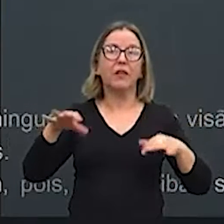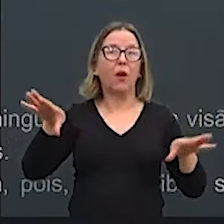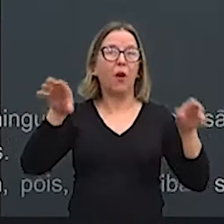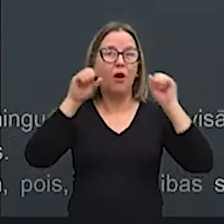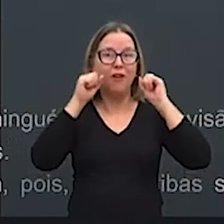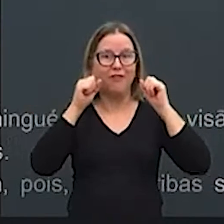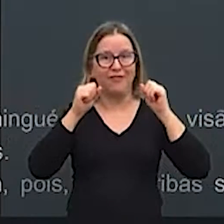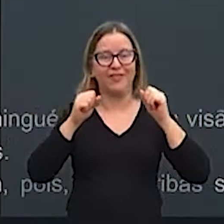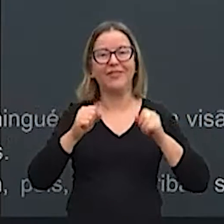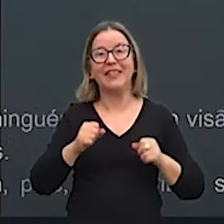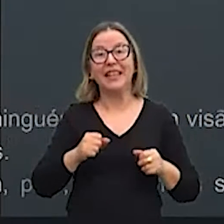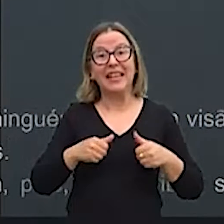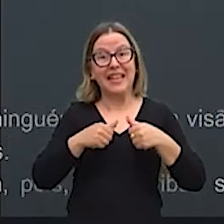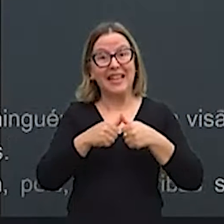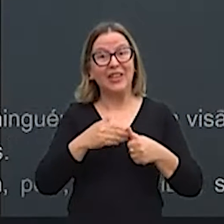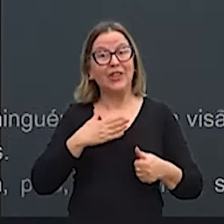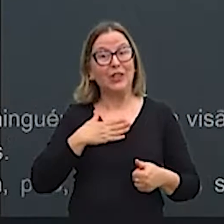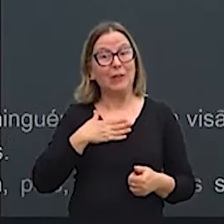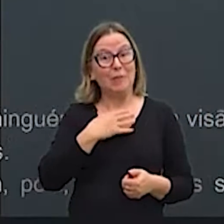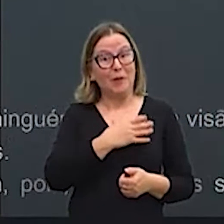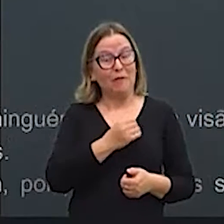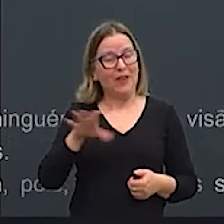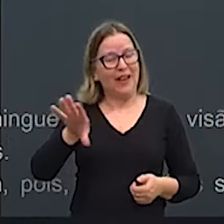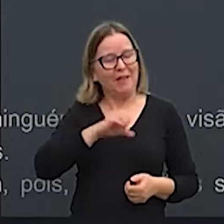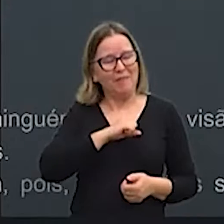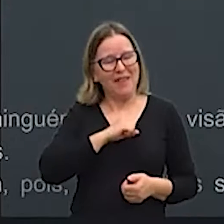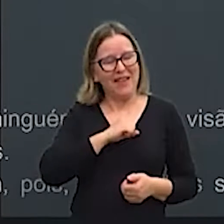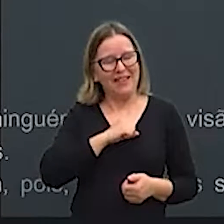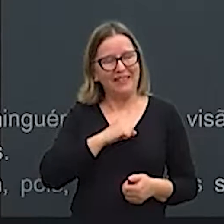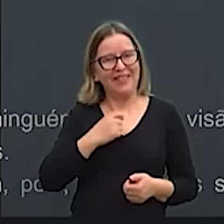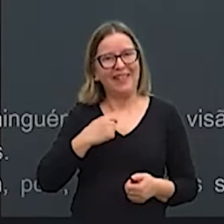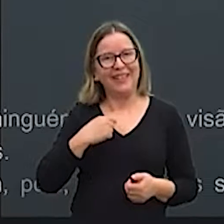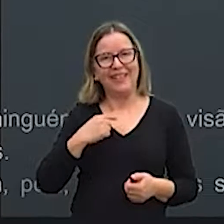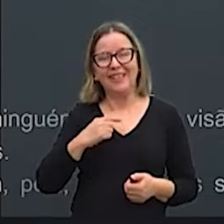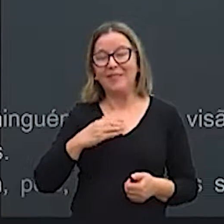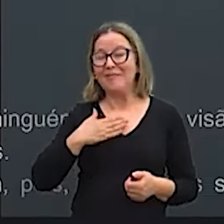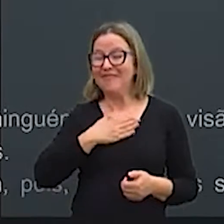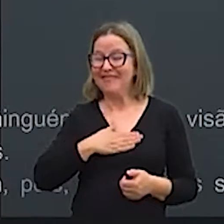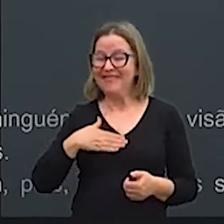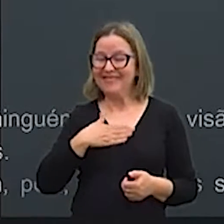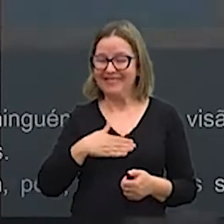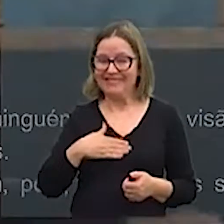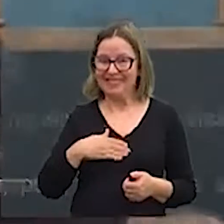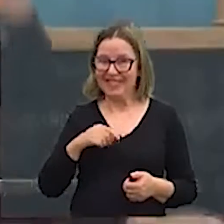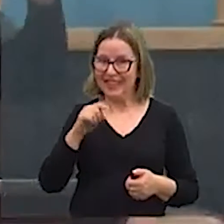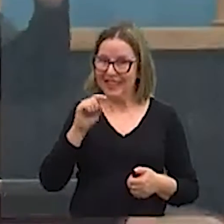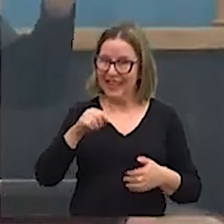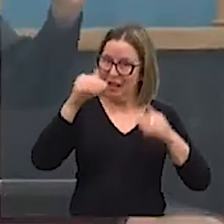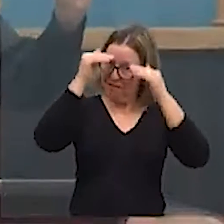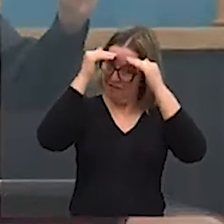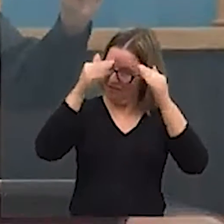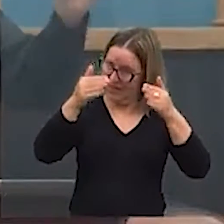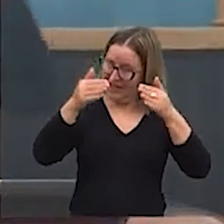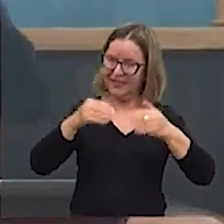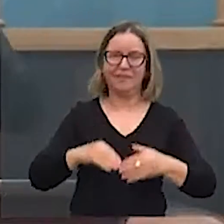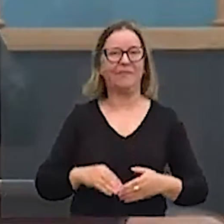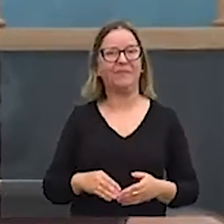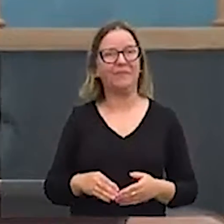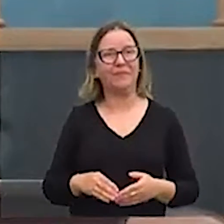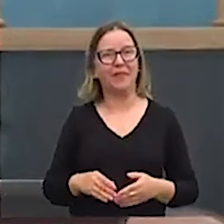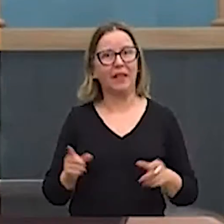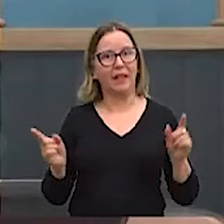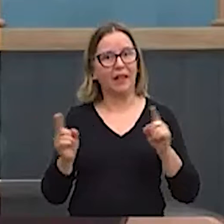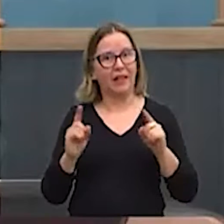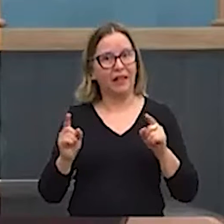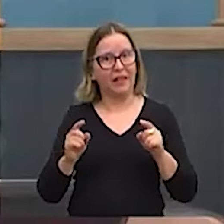filho amado, em quem me comprazo. A ele ouvi. Ah, esse é meu filho amado. Não é Moisés que vocês